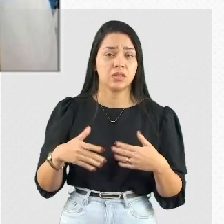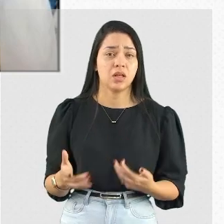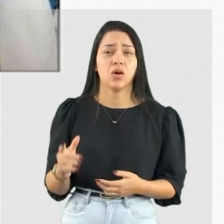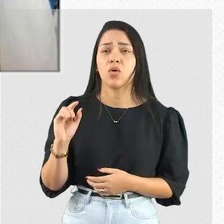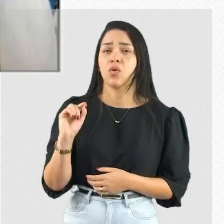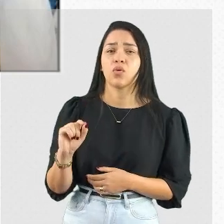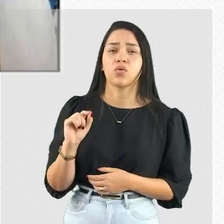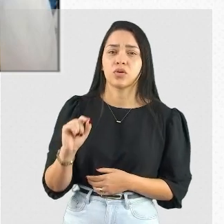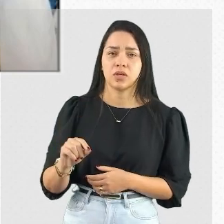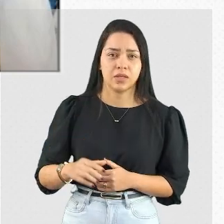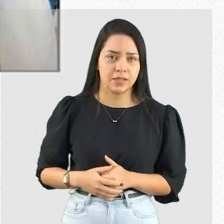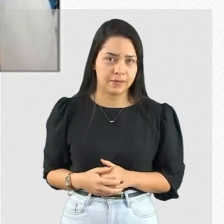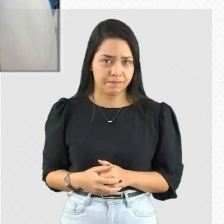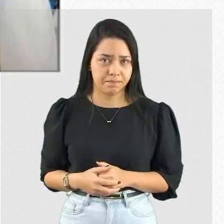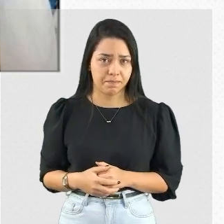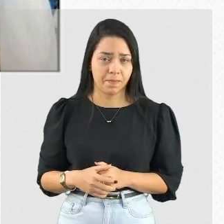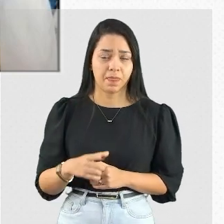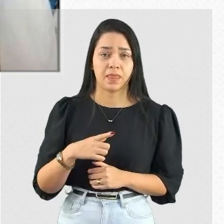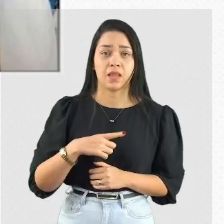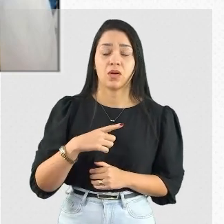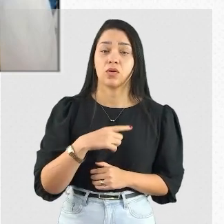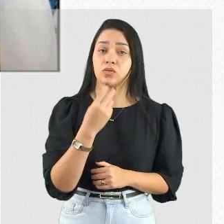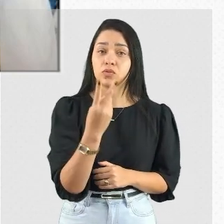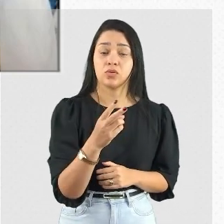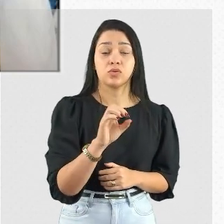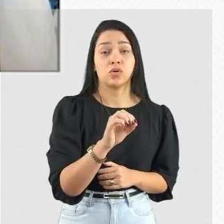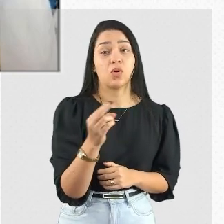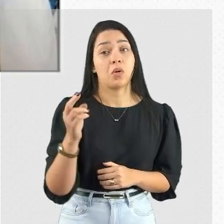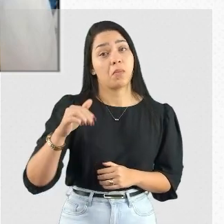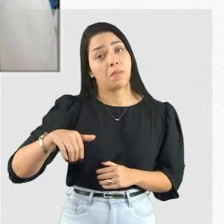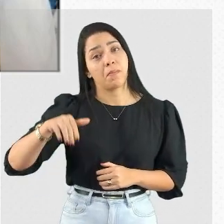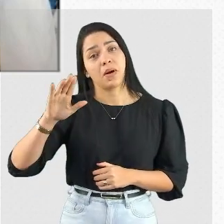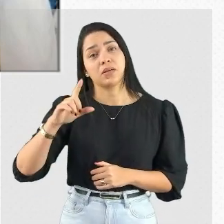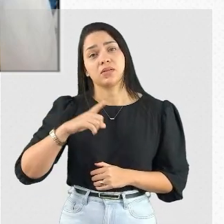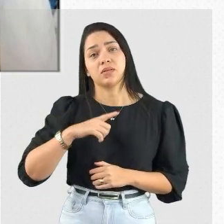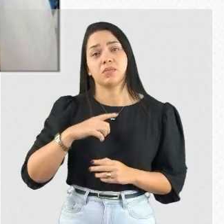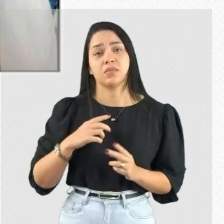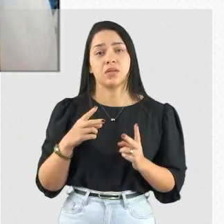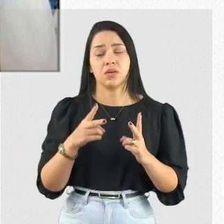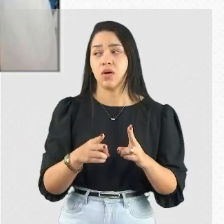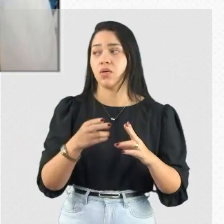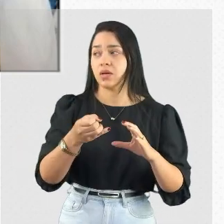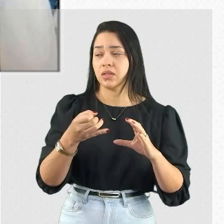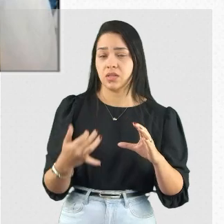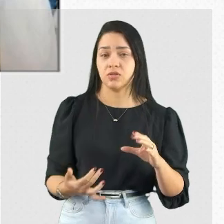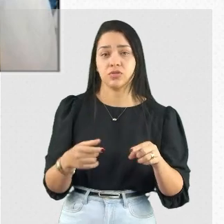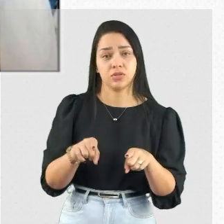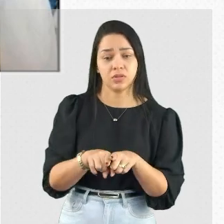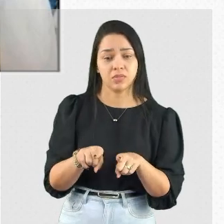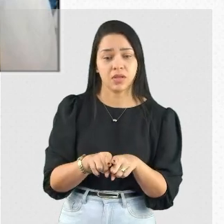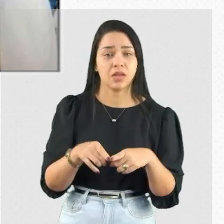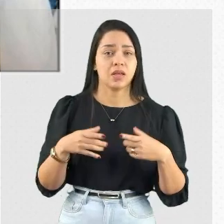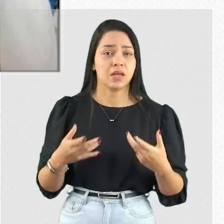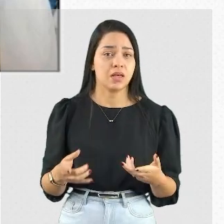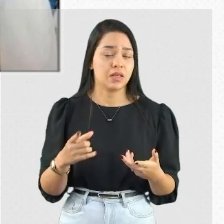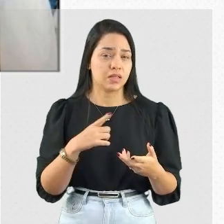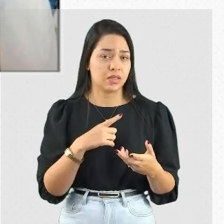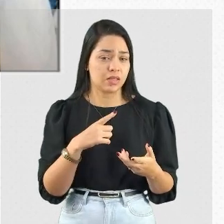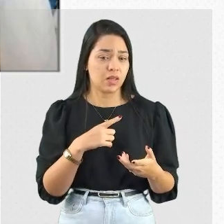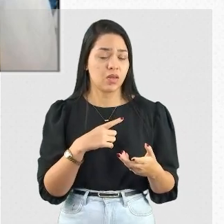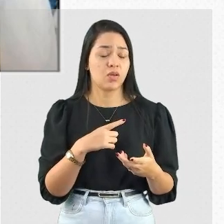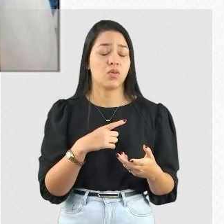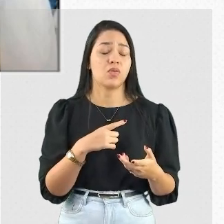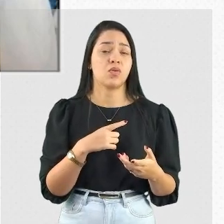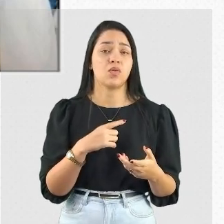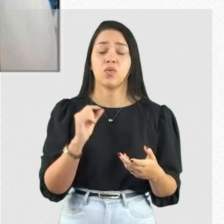é uma interação gênica? É quando 2 ou mais genes, para uma mesma característica, né, eles têm uma